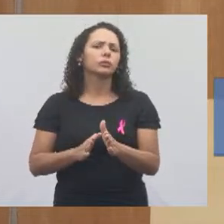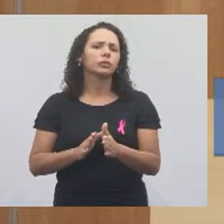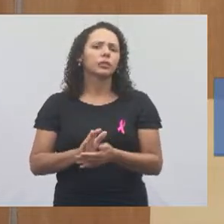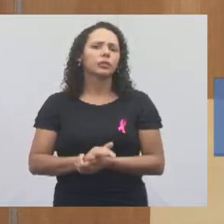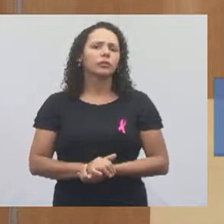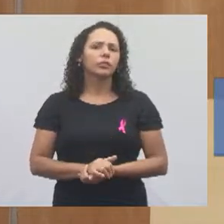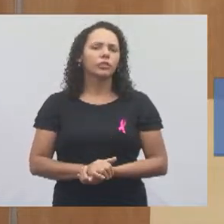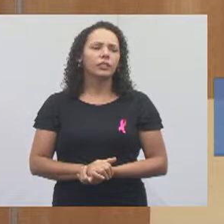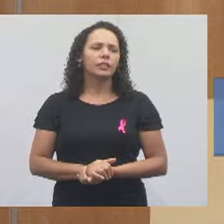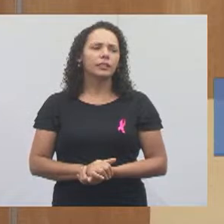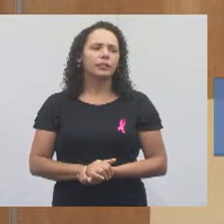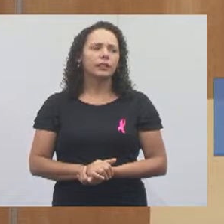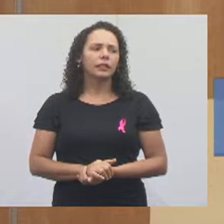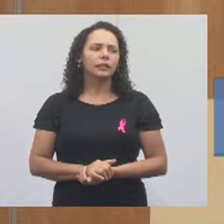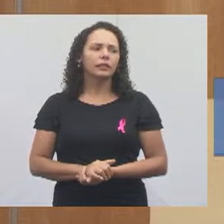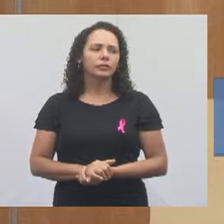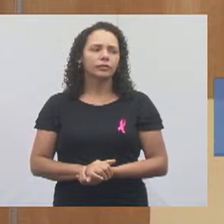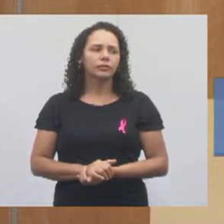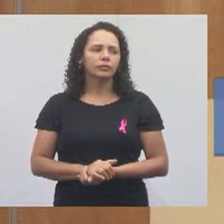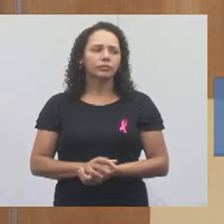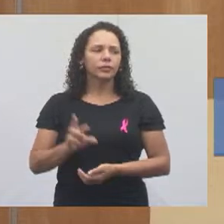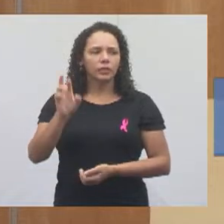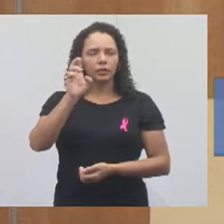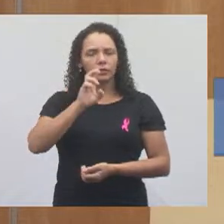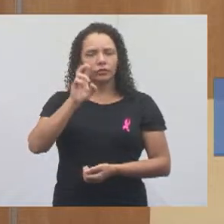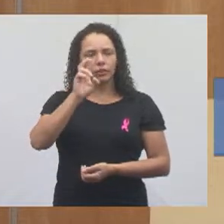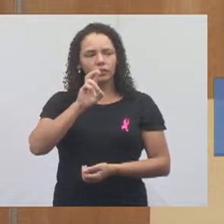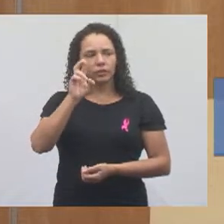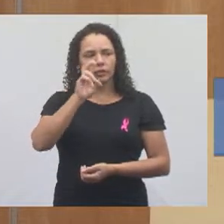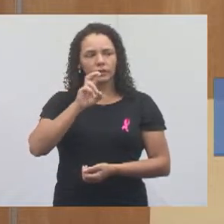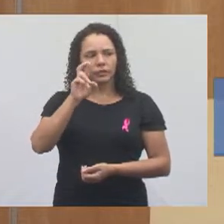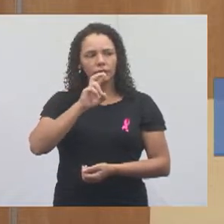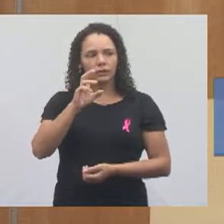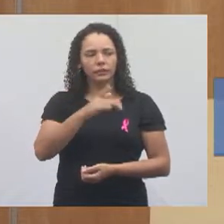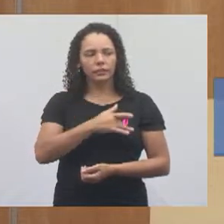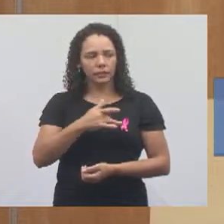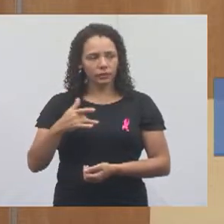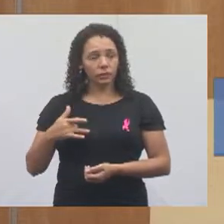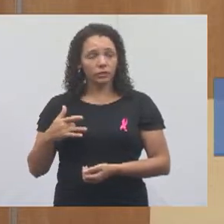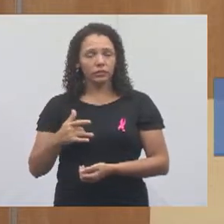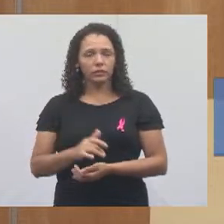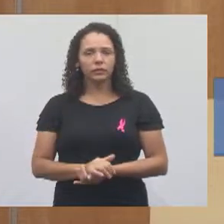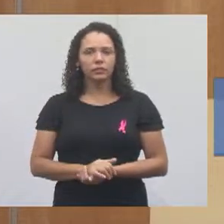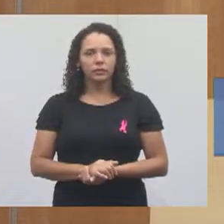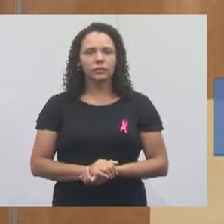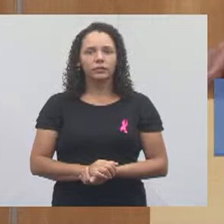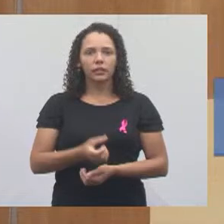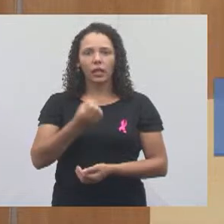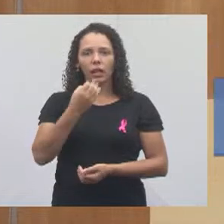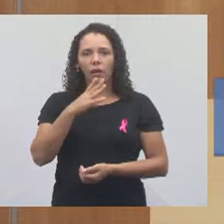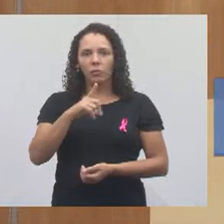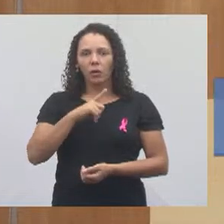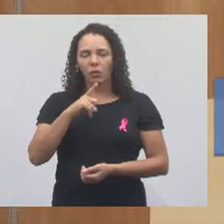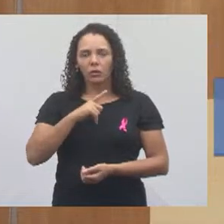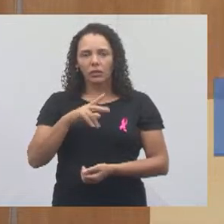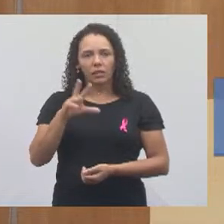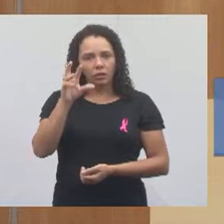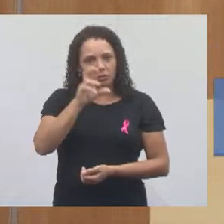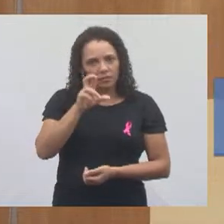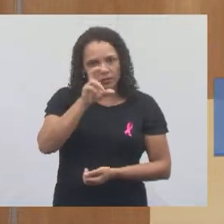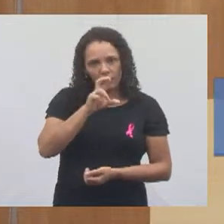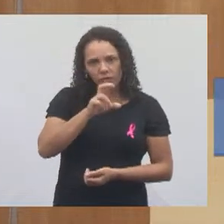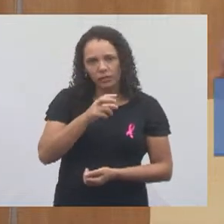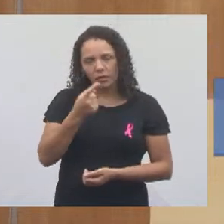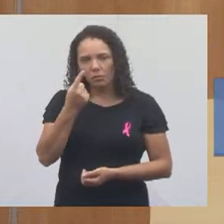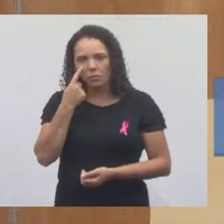nossa guarda, né? E é sempre bom ter uma fiscalização para ver